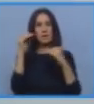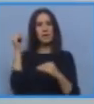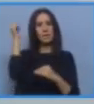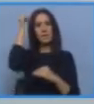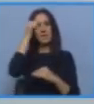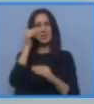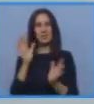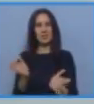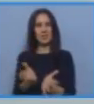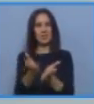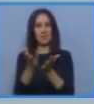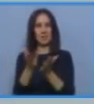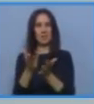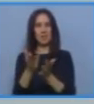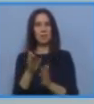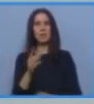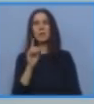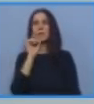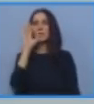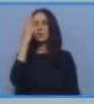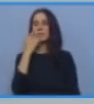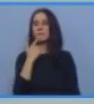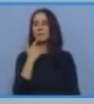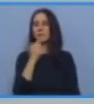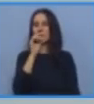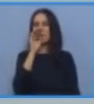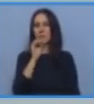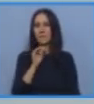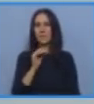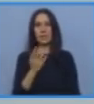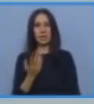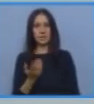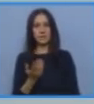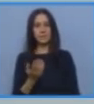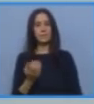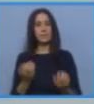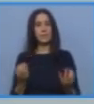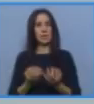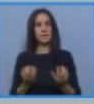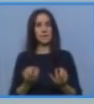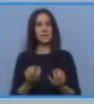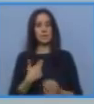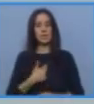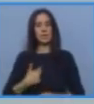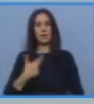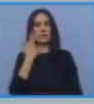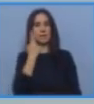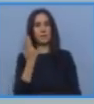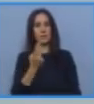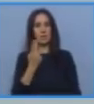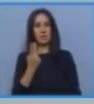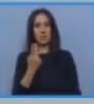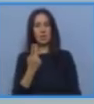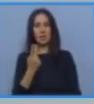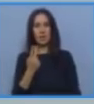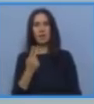batizai. E é importante percebermos isto, é que, de facto, a vida cristã é a